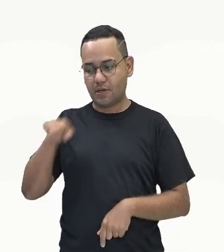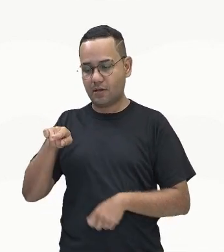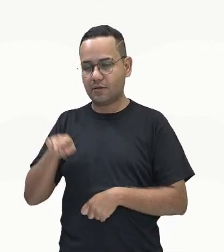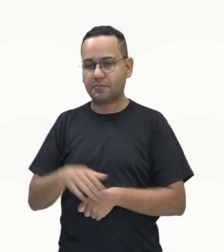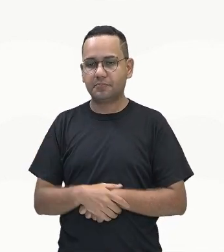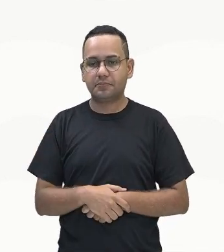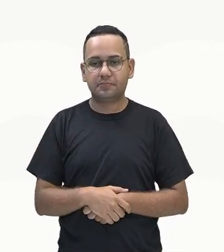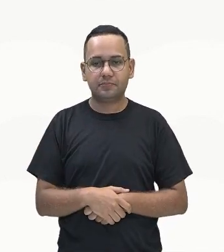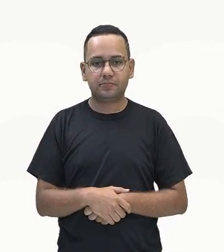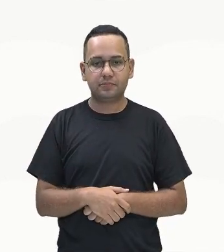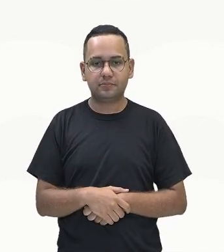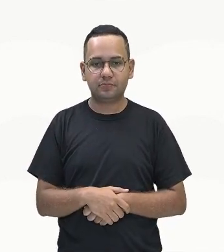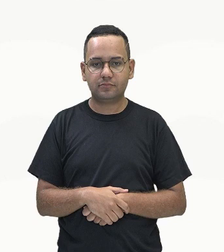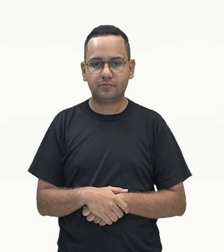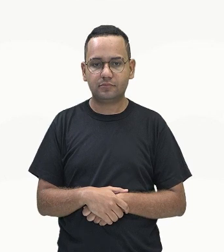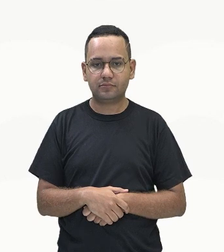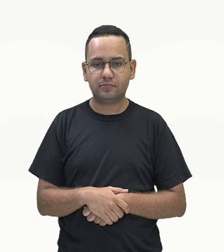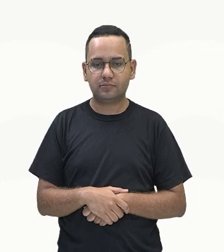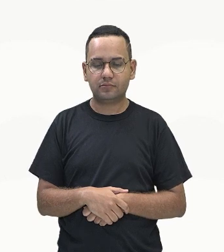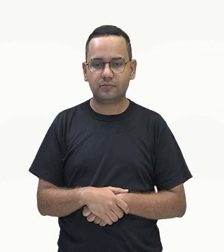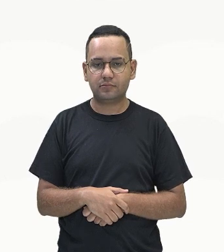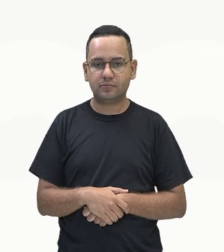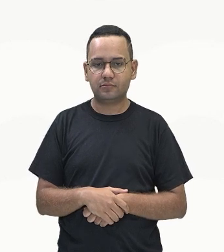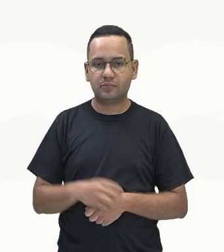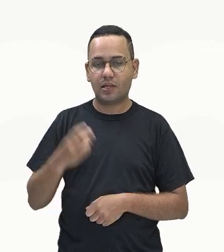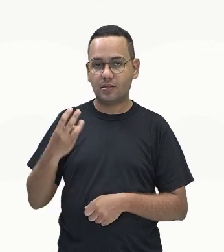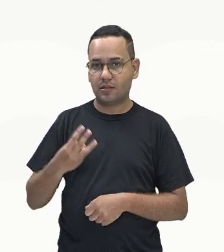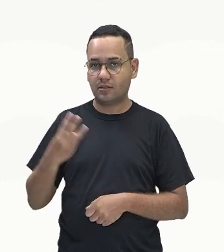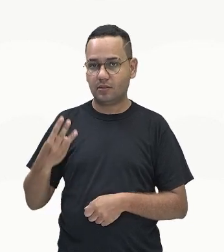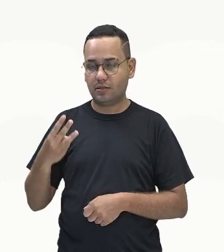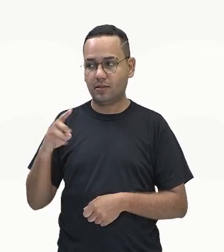compostos, agora já foi para R$